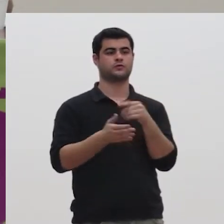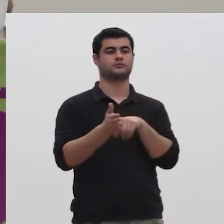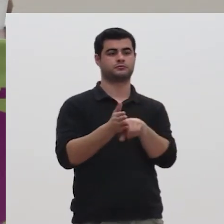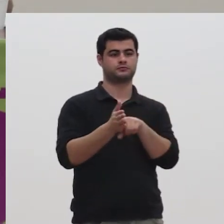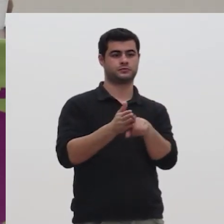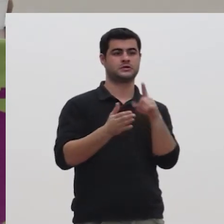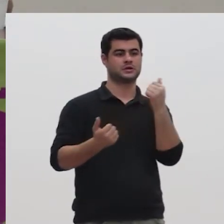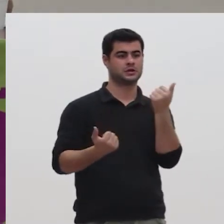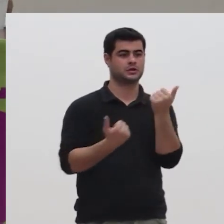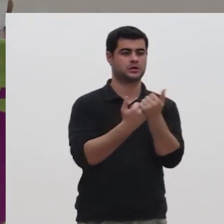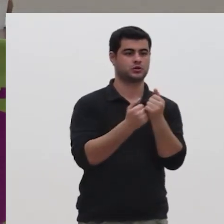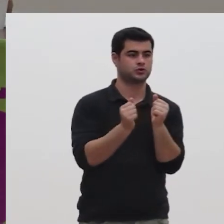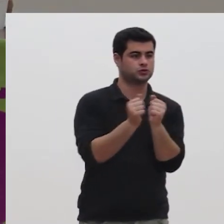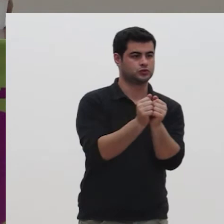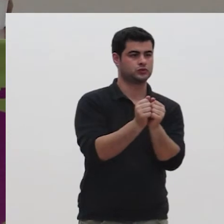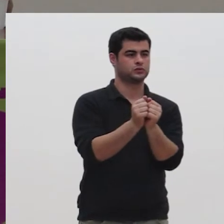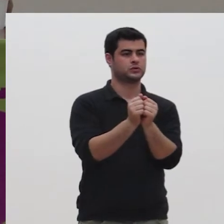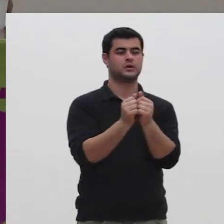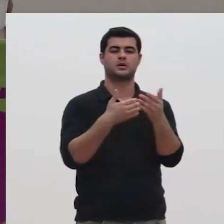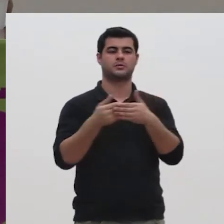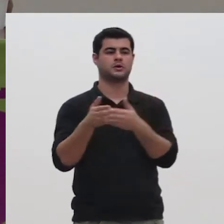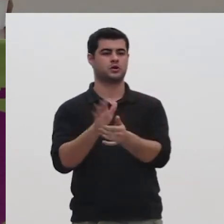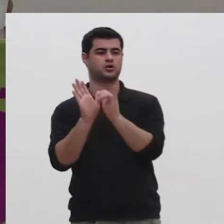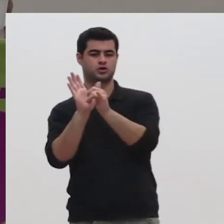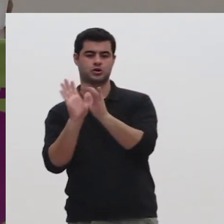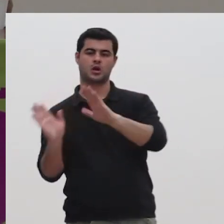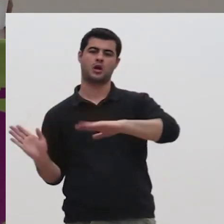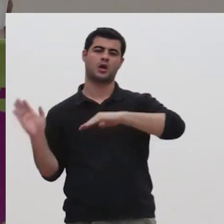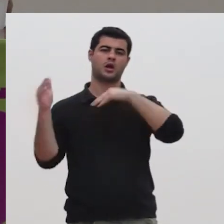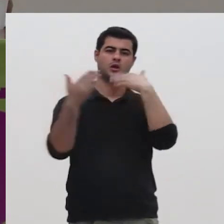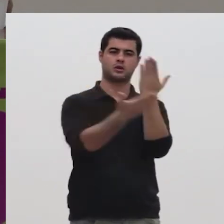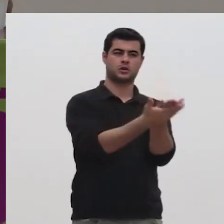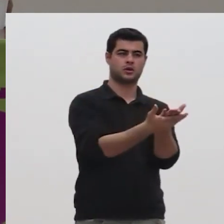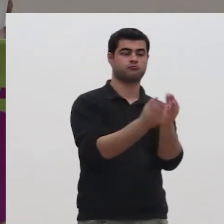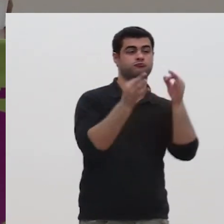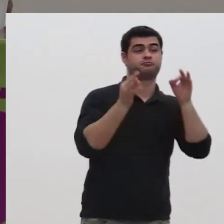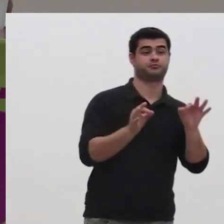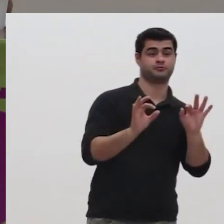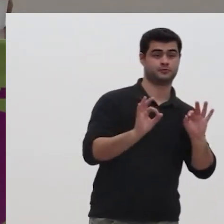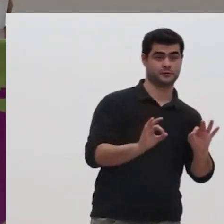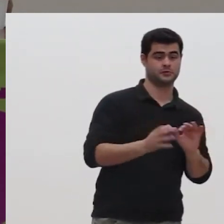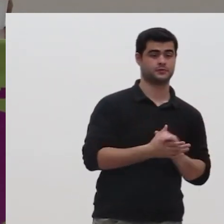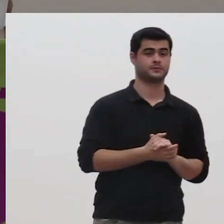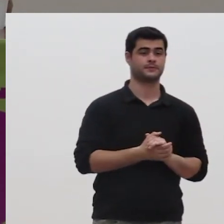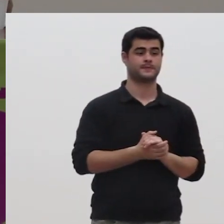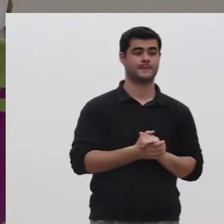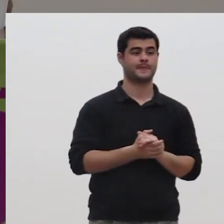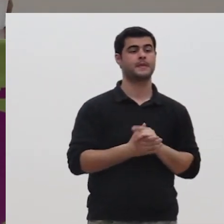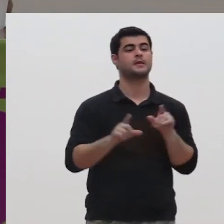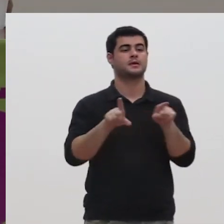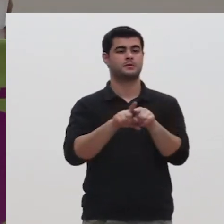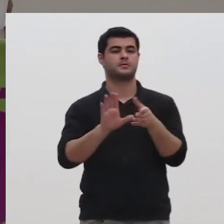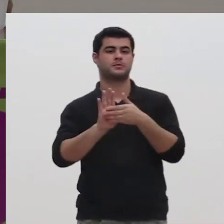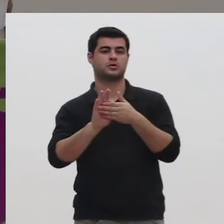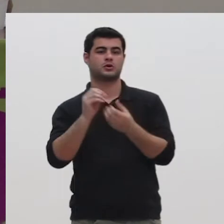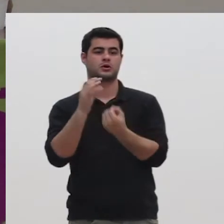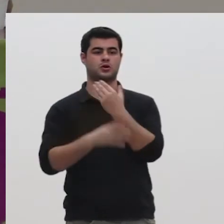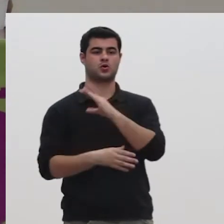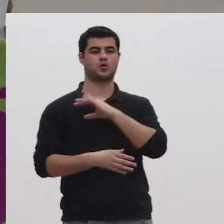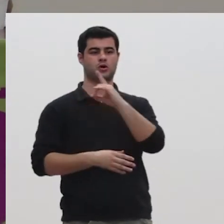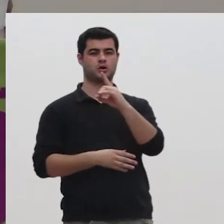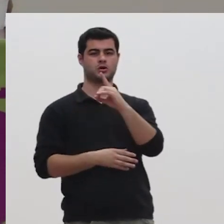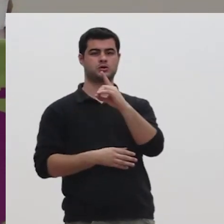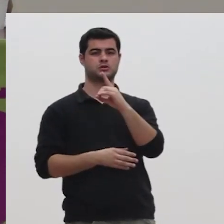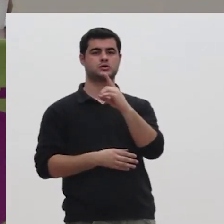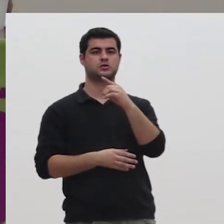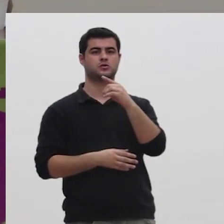lado, desde a prospecção nos editais até o momento da prestação de contas. Temos a proposta da criação de uma coordenação de divulgação